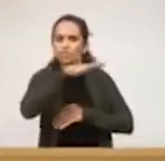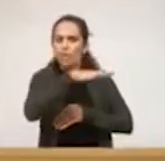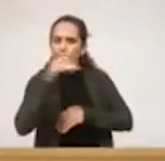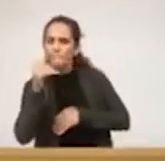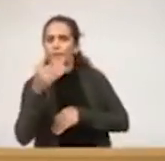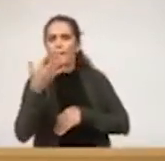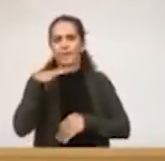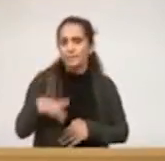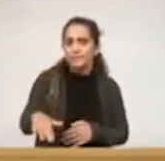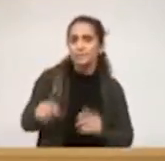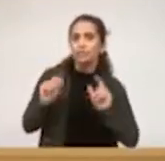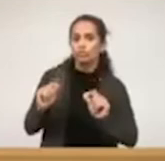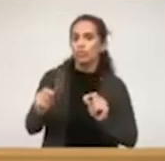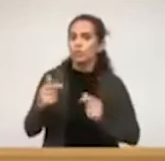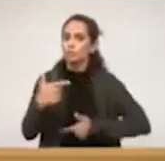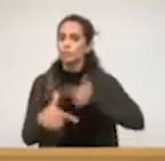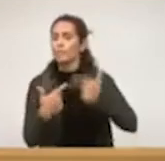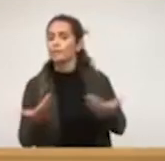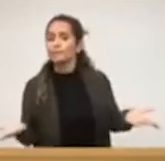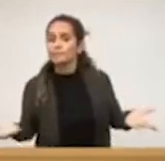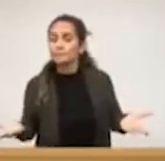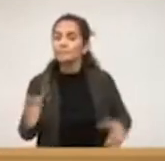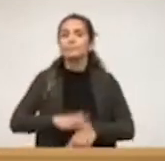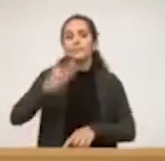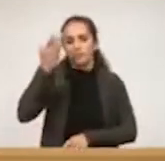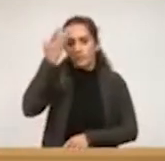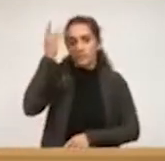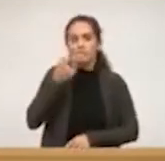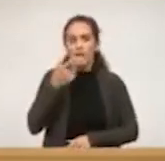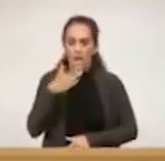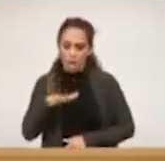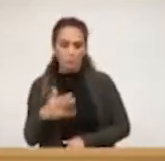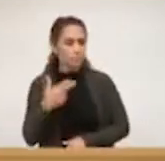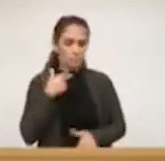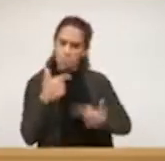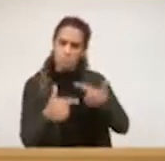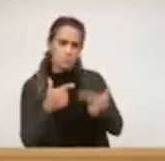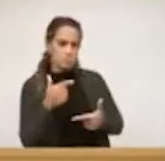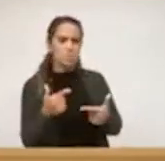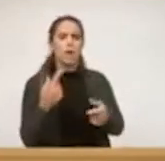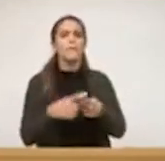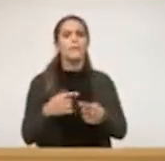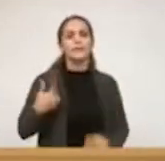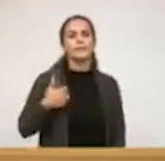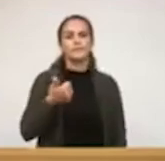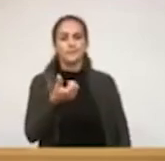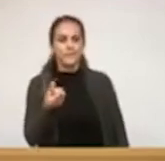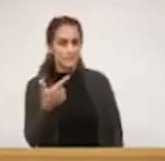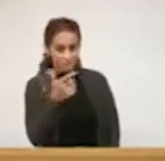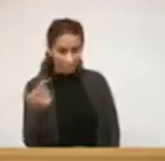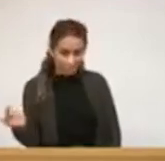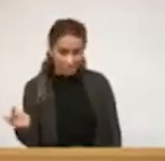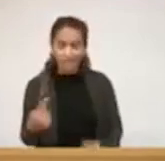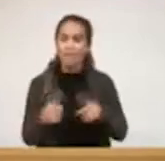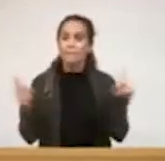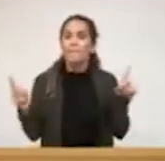criança do que eu trabalho então é mais fácil de dizer que o menino não pode trabalhar porque não tem dizer a cidade